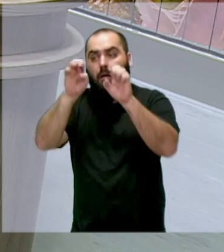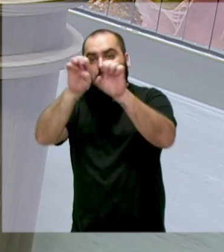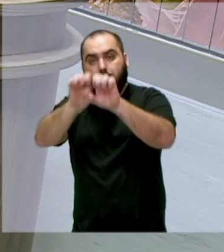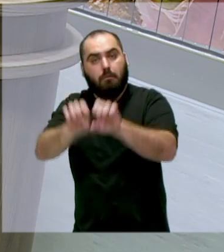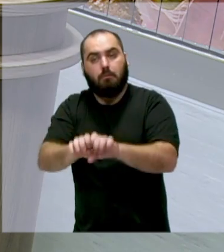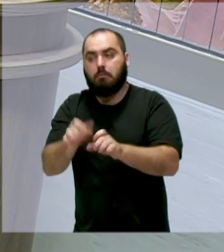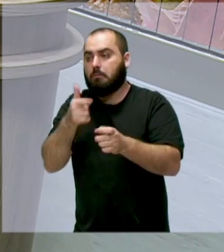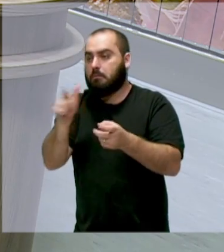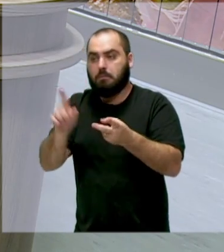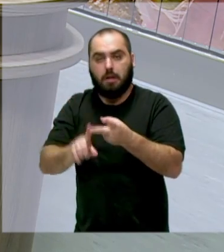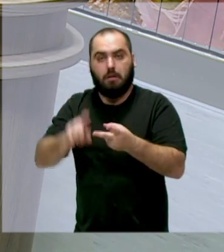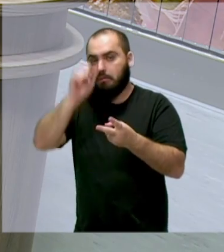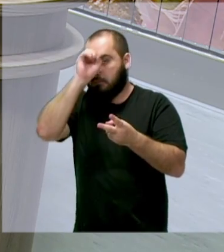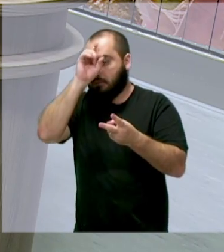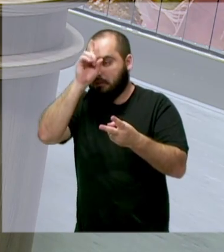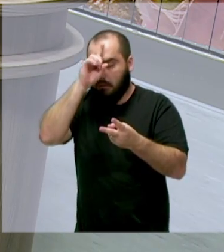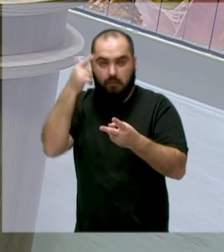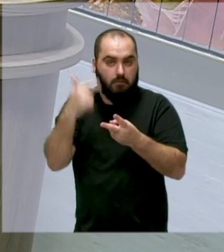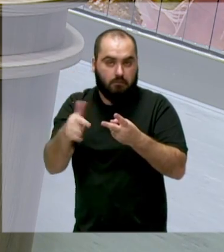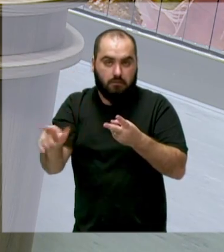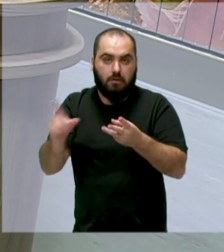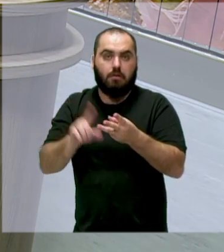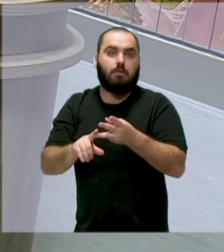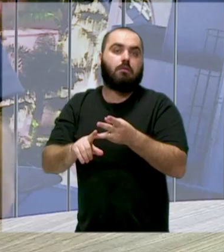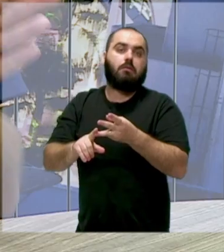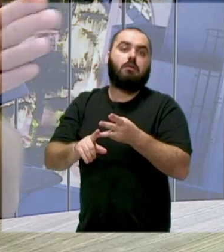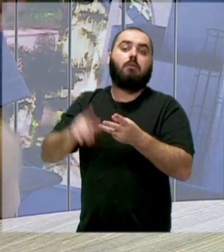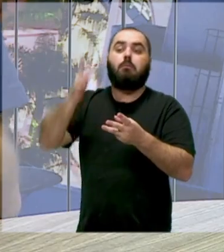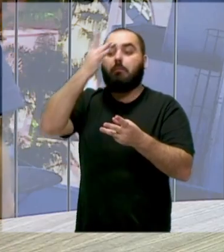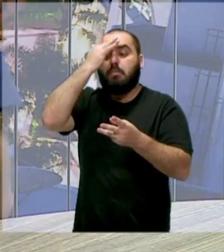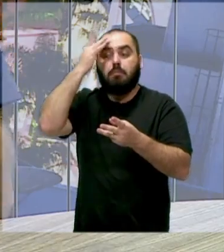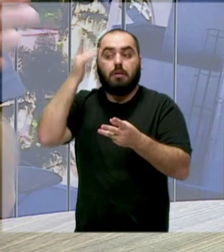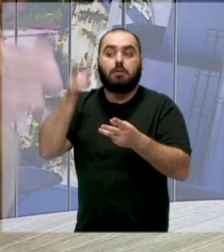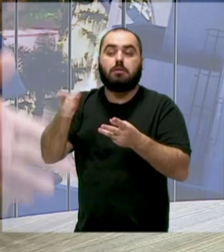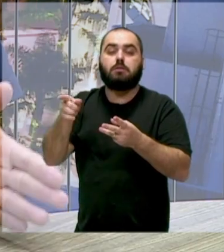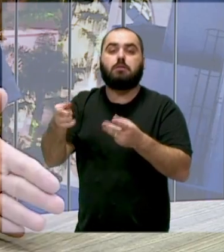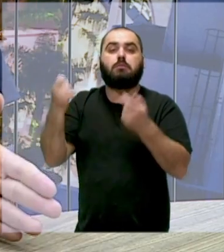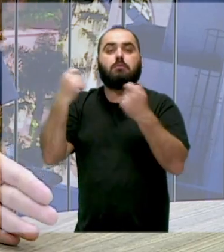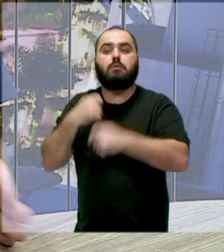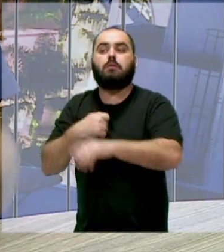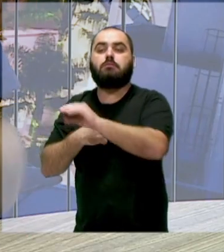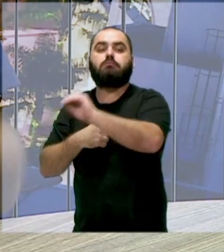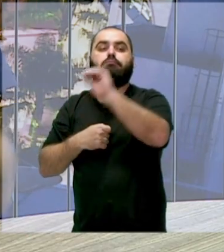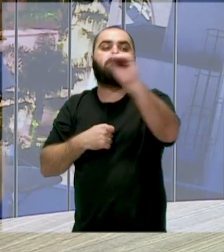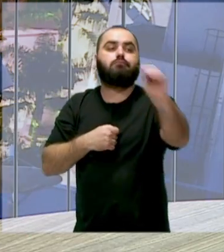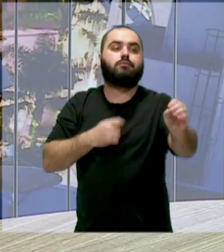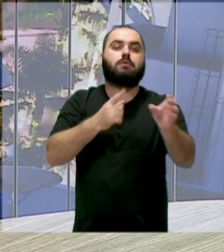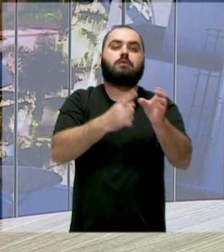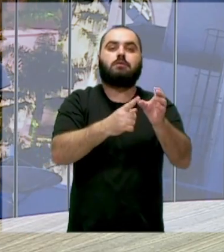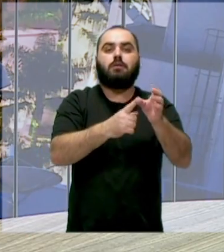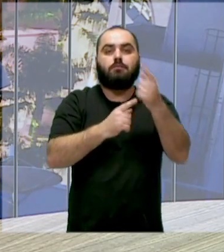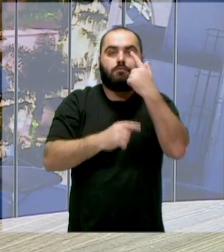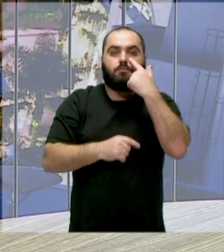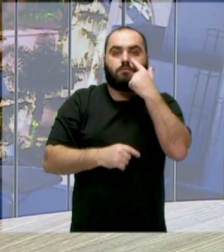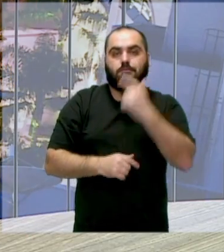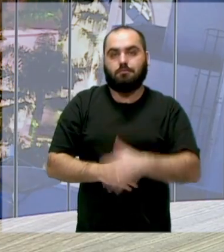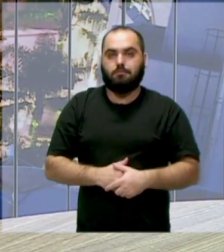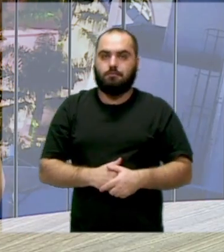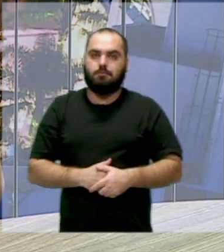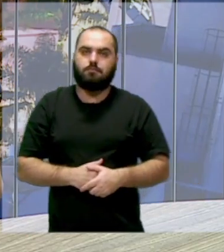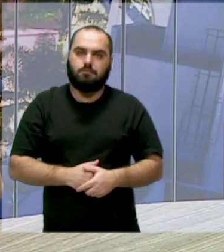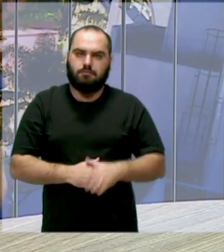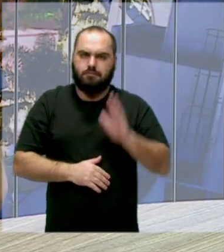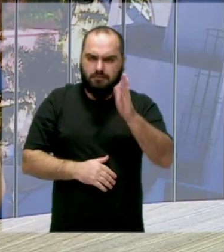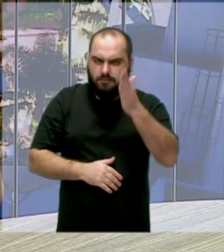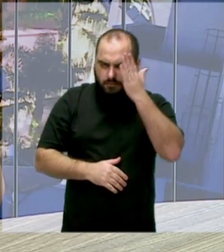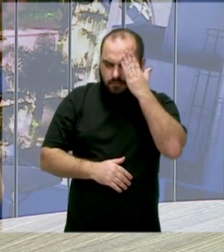tem um hospital, já vai ter que pegar esse paciente e levar para uma grande cidade. A gente já sabe que já tem as doenças de